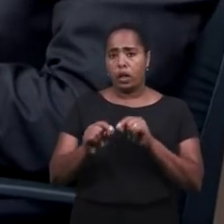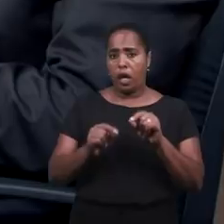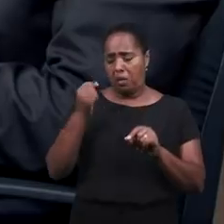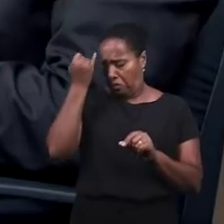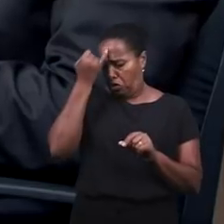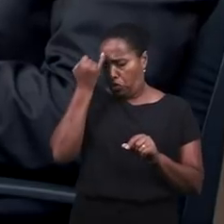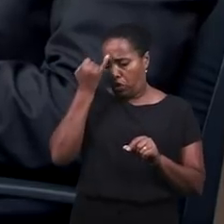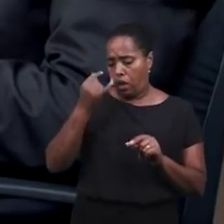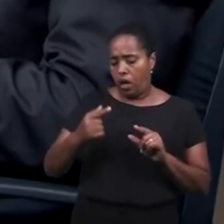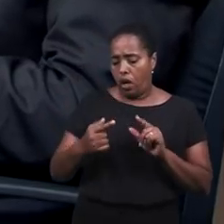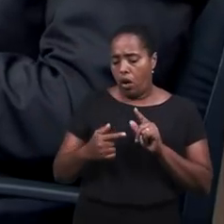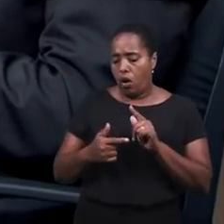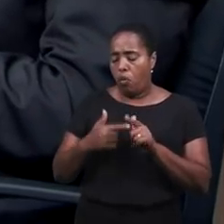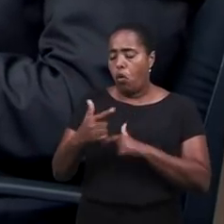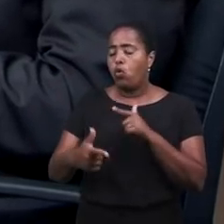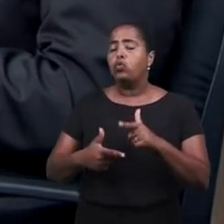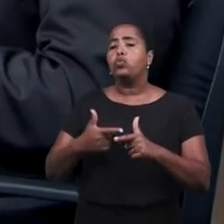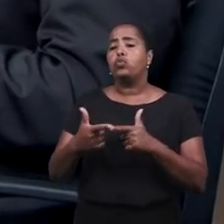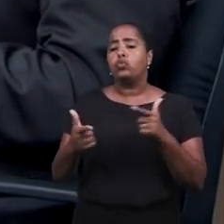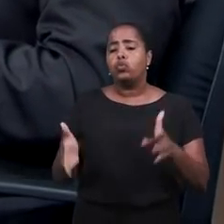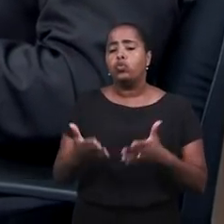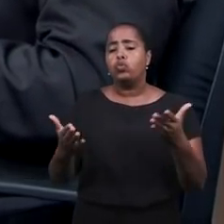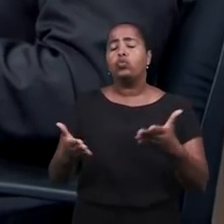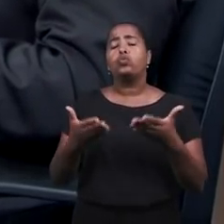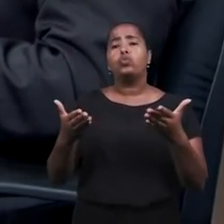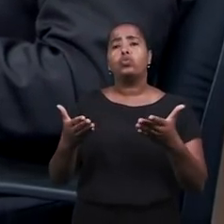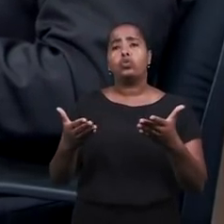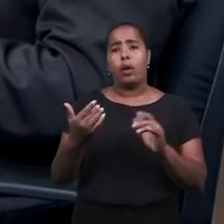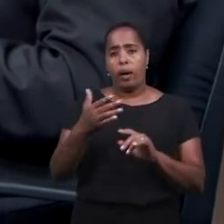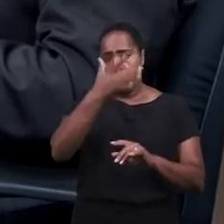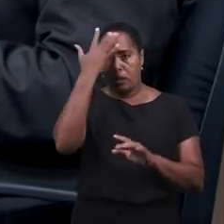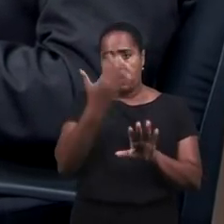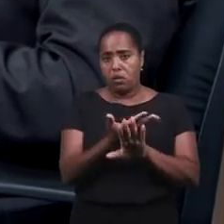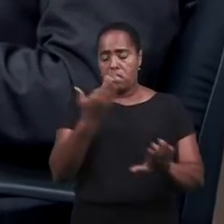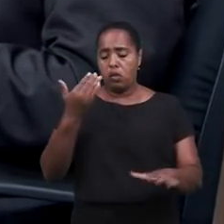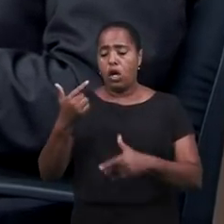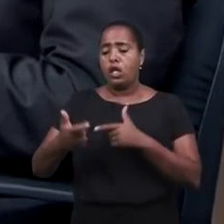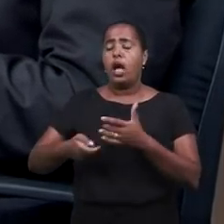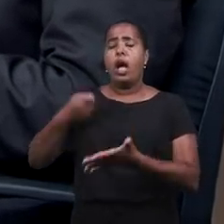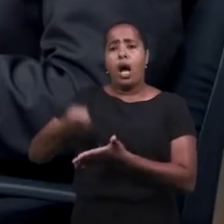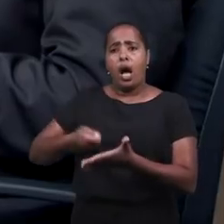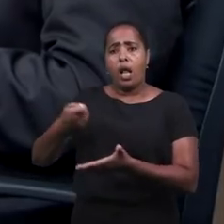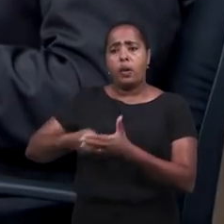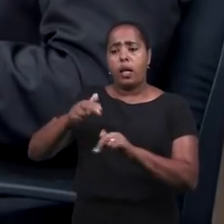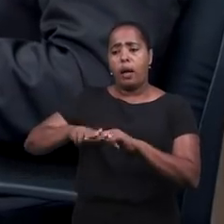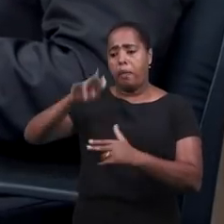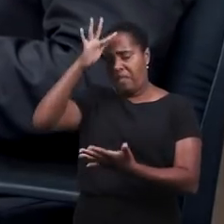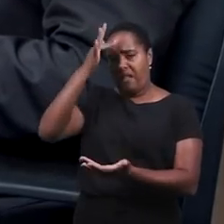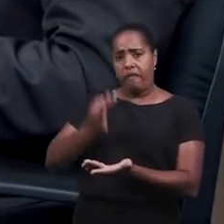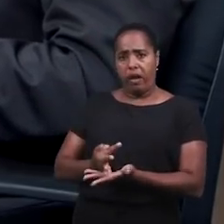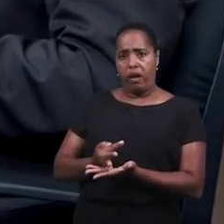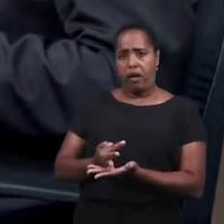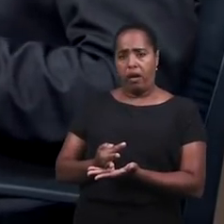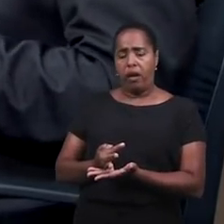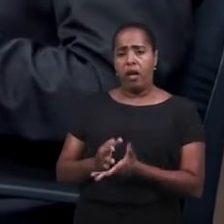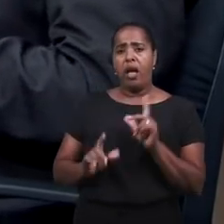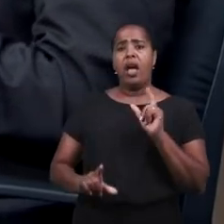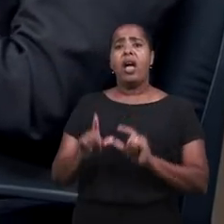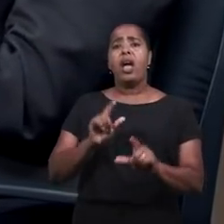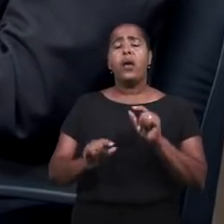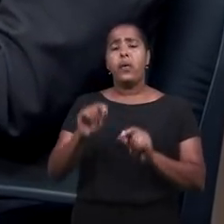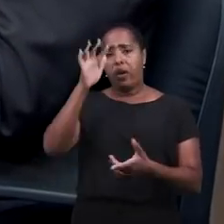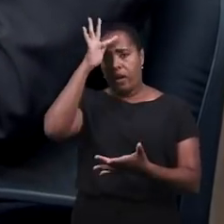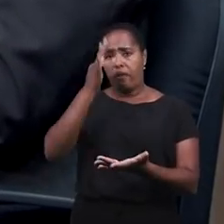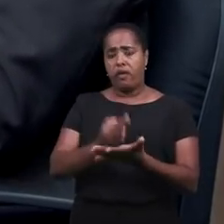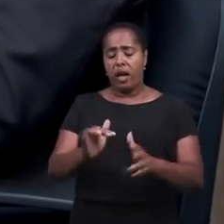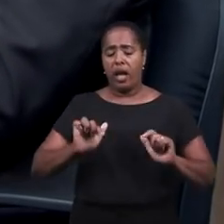exortar os santos a batalhar pela fé. Não é exortar a batalhar pela fé que foi dada aos santos. Então, o